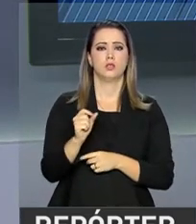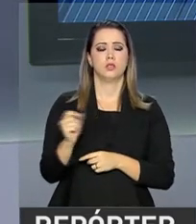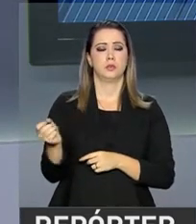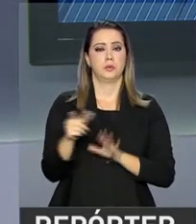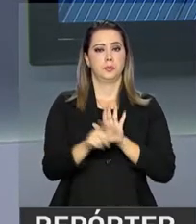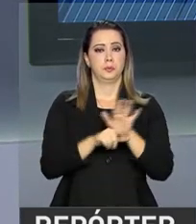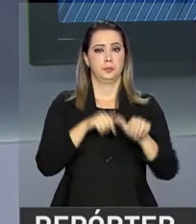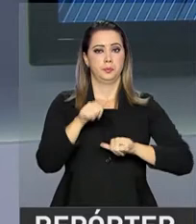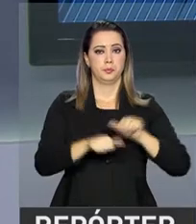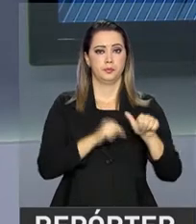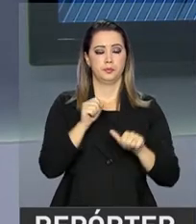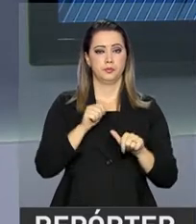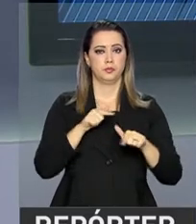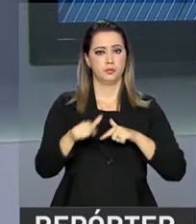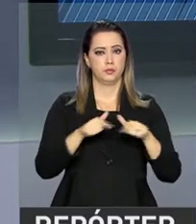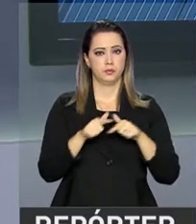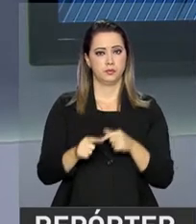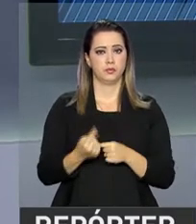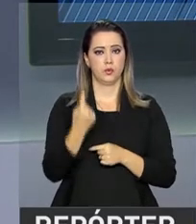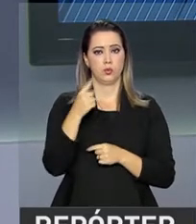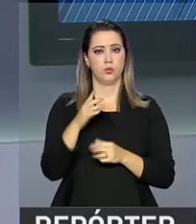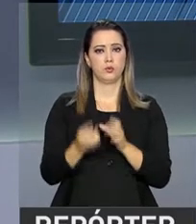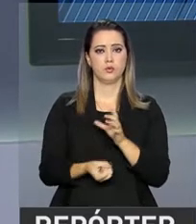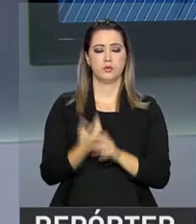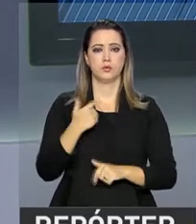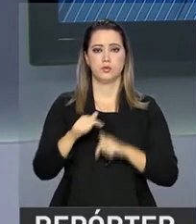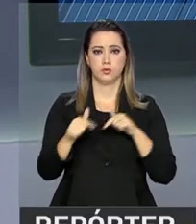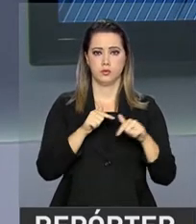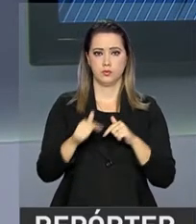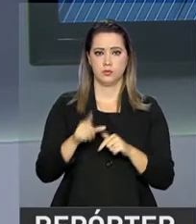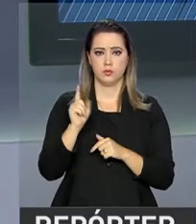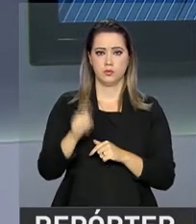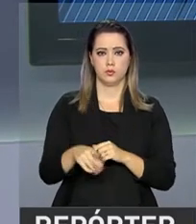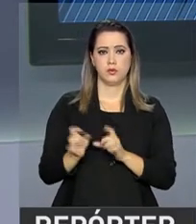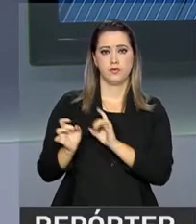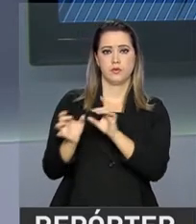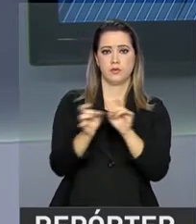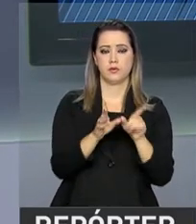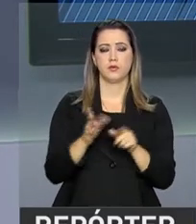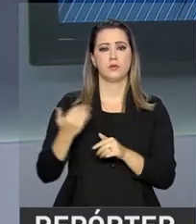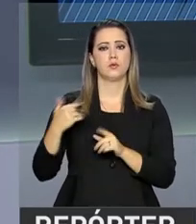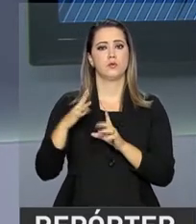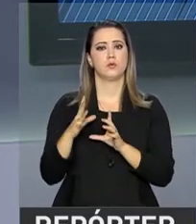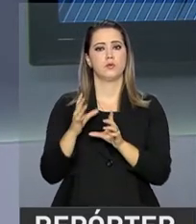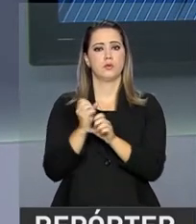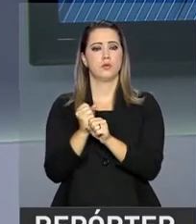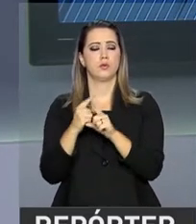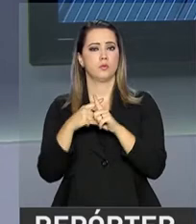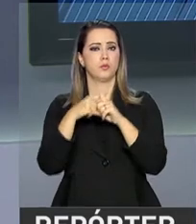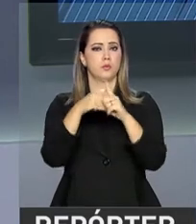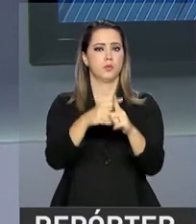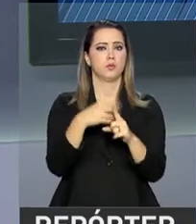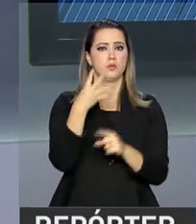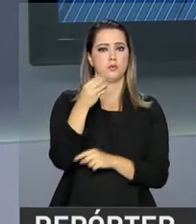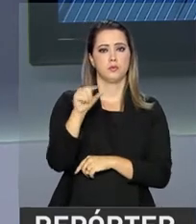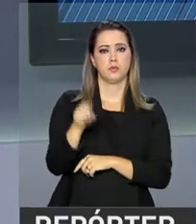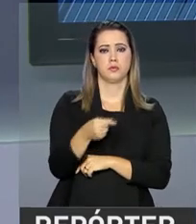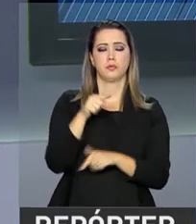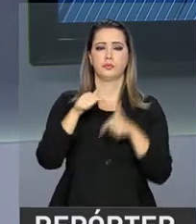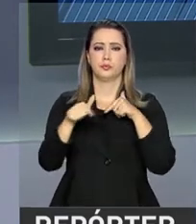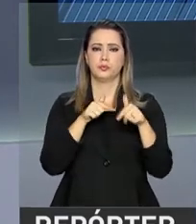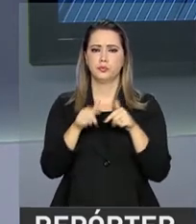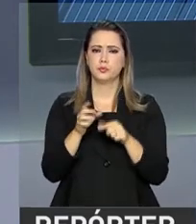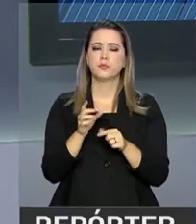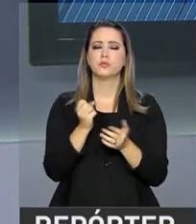trabalhista um dos destaques na geração de postos de trabalho foi o comércio com saldo positivo de mais de 40 mil postos de